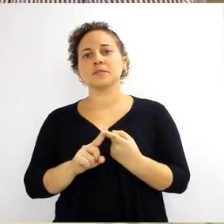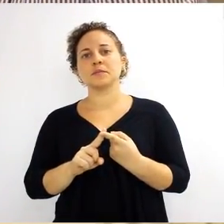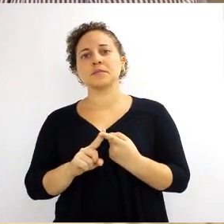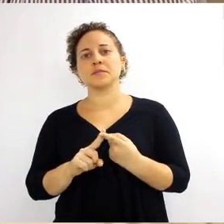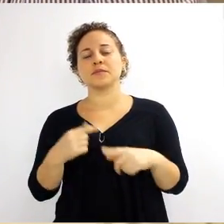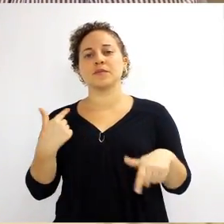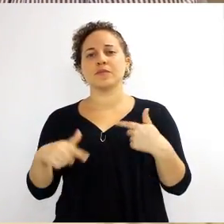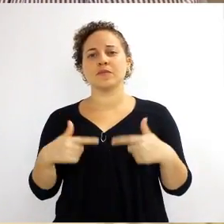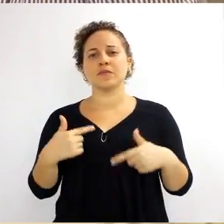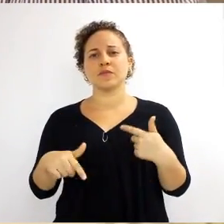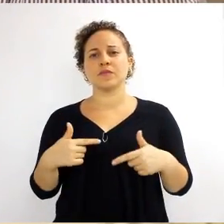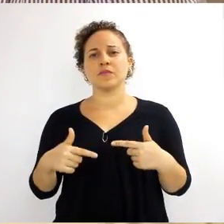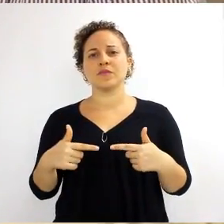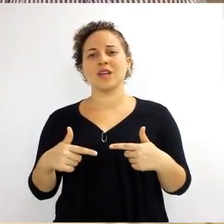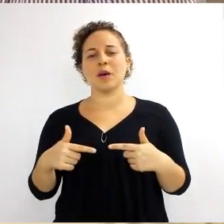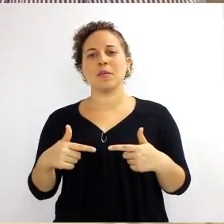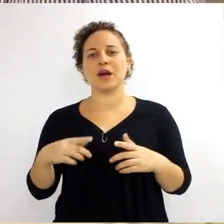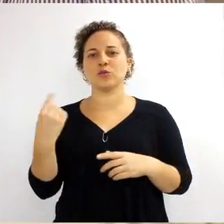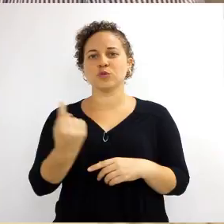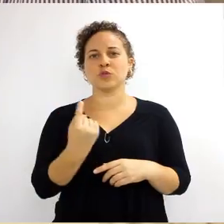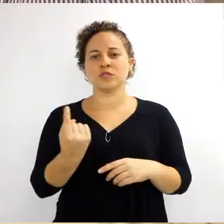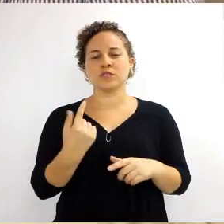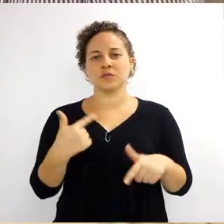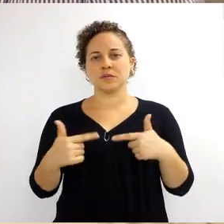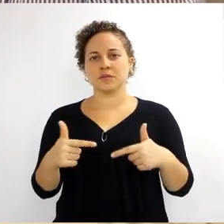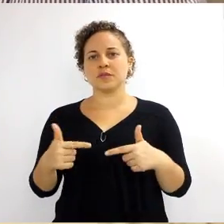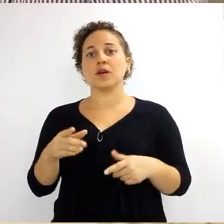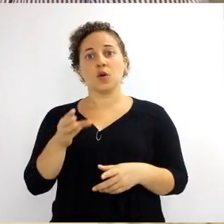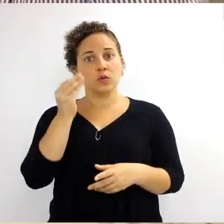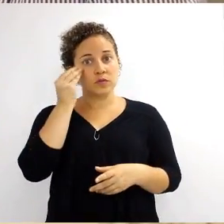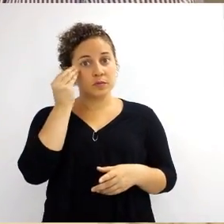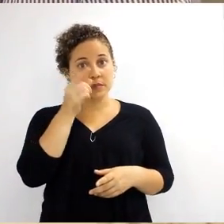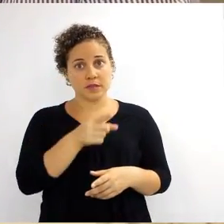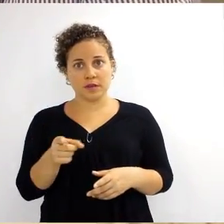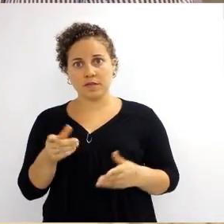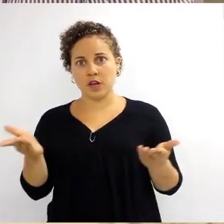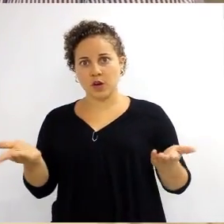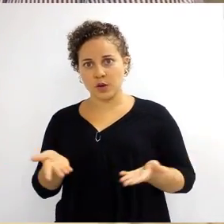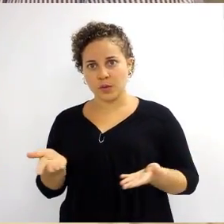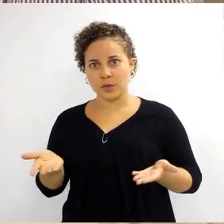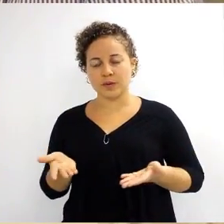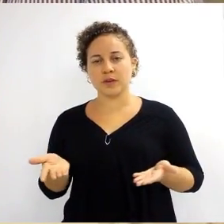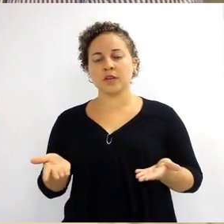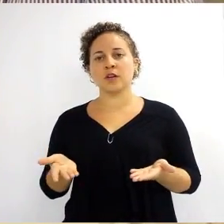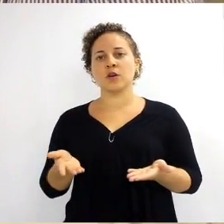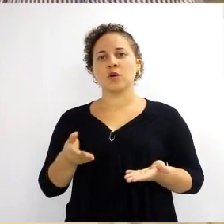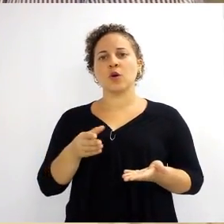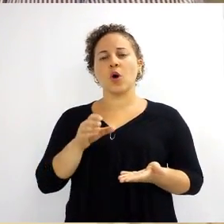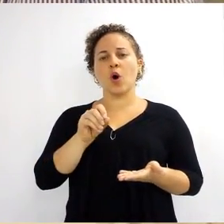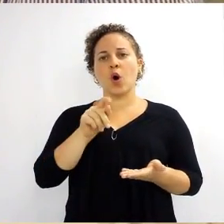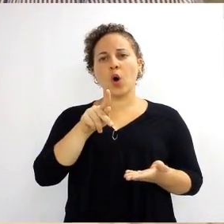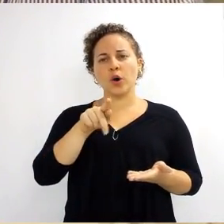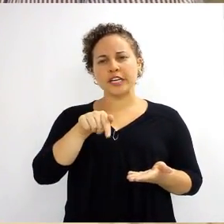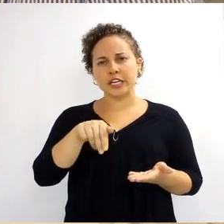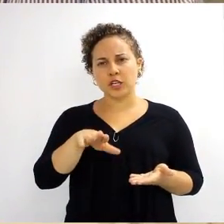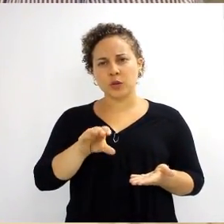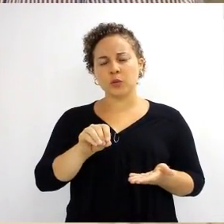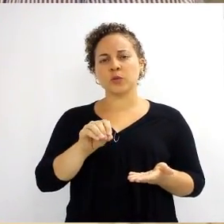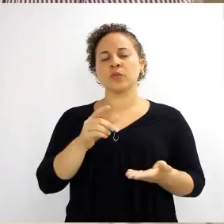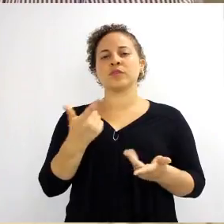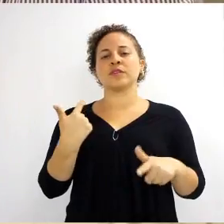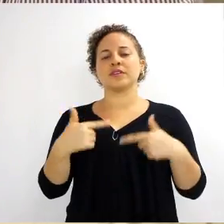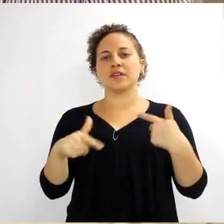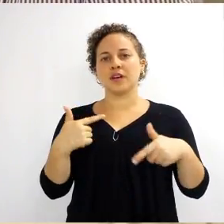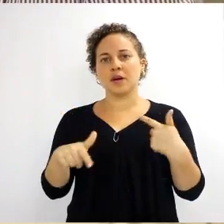ao trabalhador portuário avulso. Então, observem, você vê aí que existe o órgão gestor de mão de obra, não